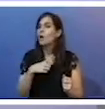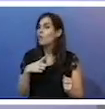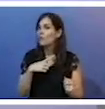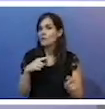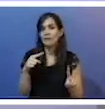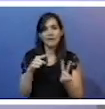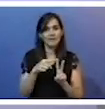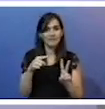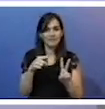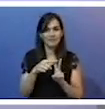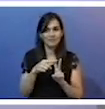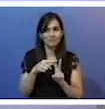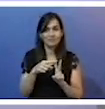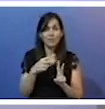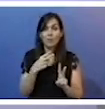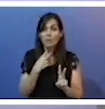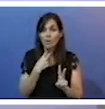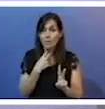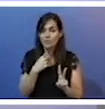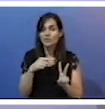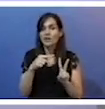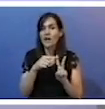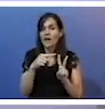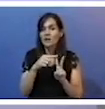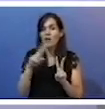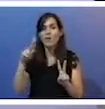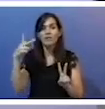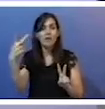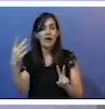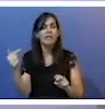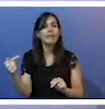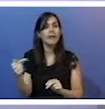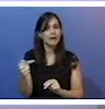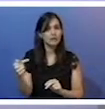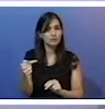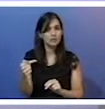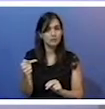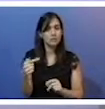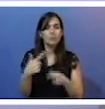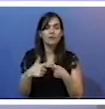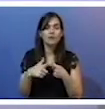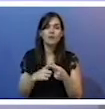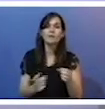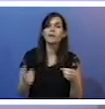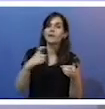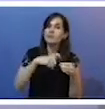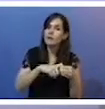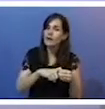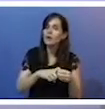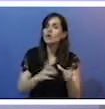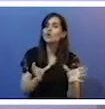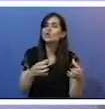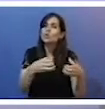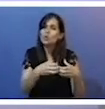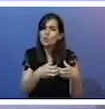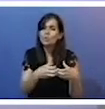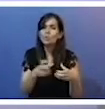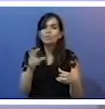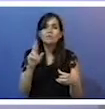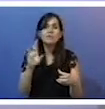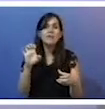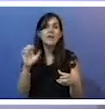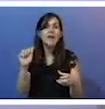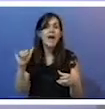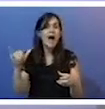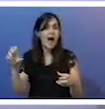raiz não pode ter raiz quadrada de número negativo para estar no conjunto dos reais raiz quadrada ou Raiz